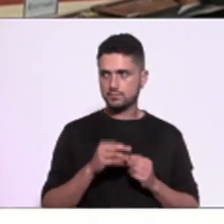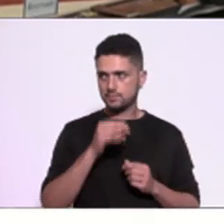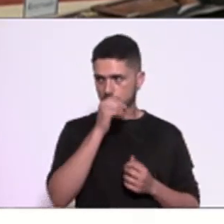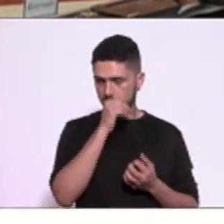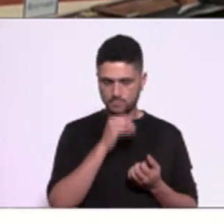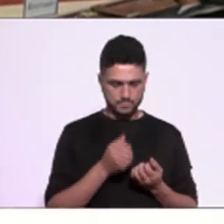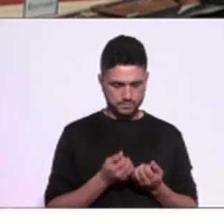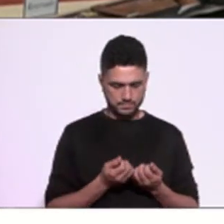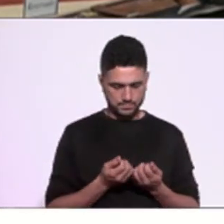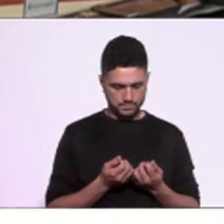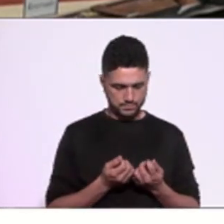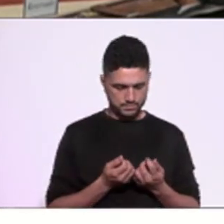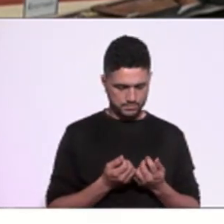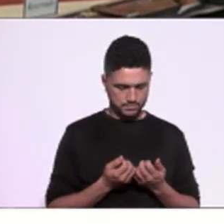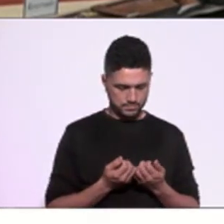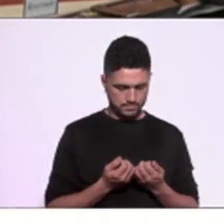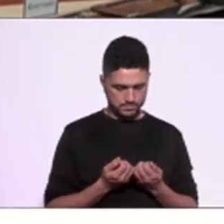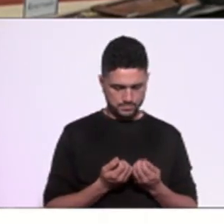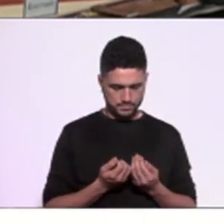Faz favor, ajude aí.